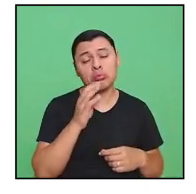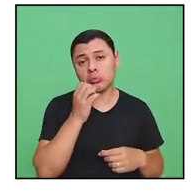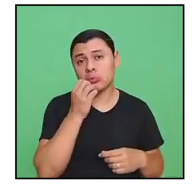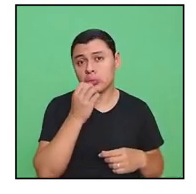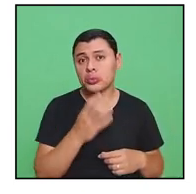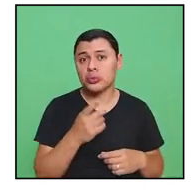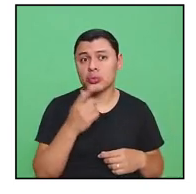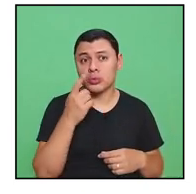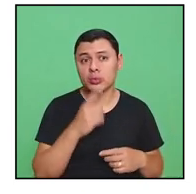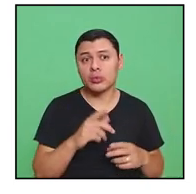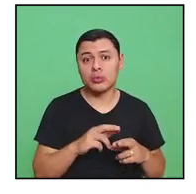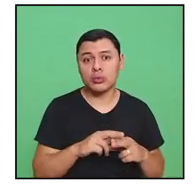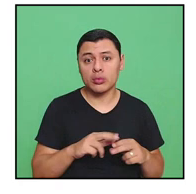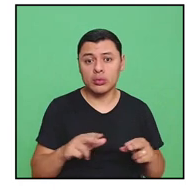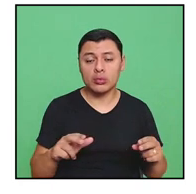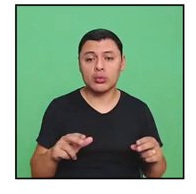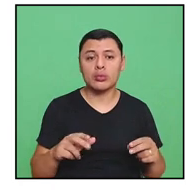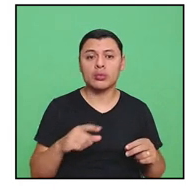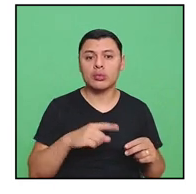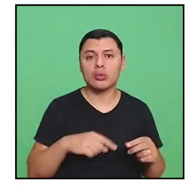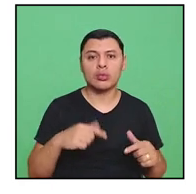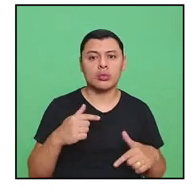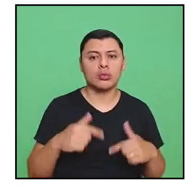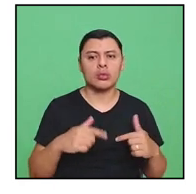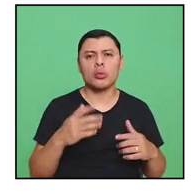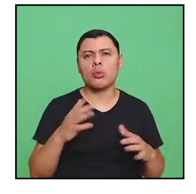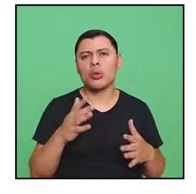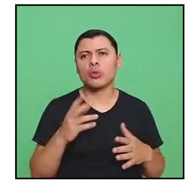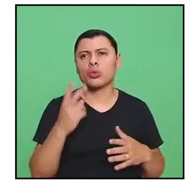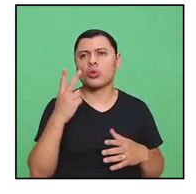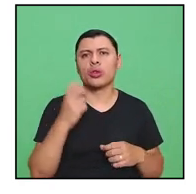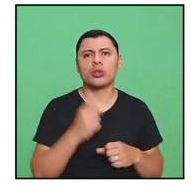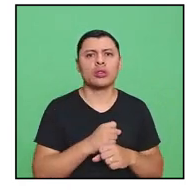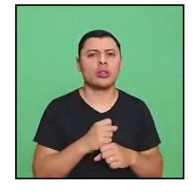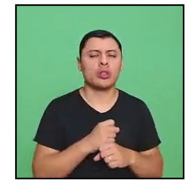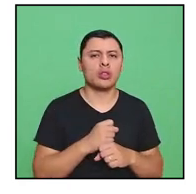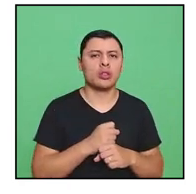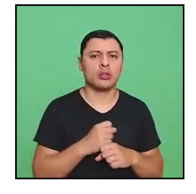gente ficou trabalhando quase 2 anos nisso.